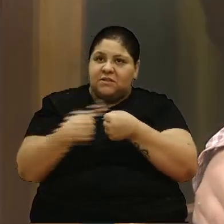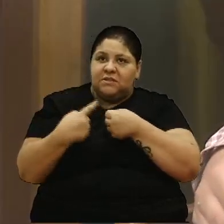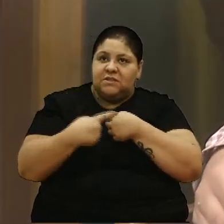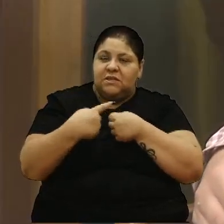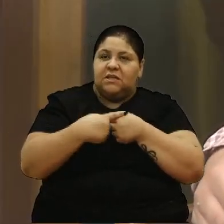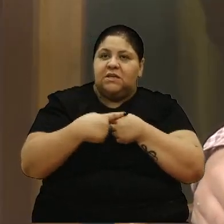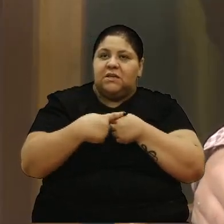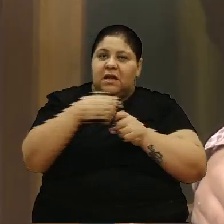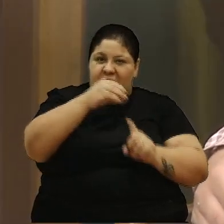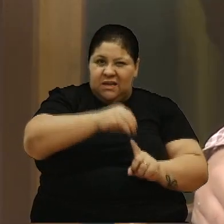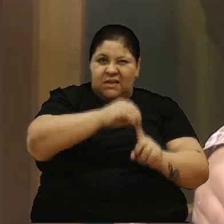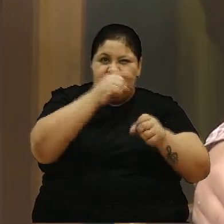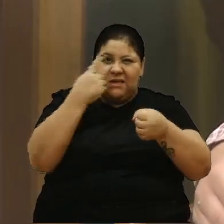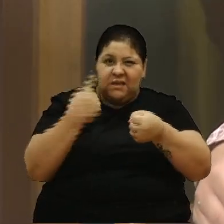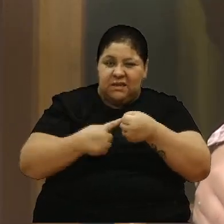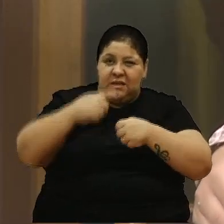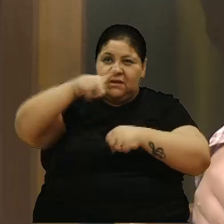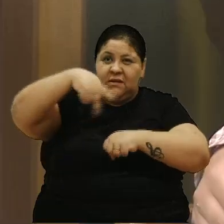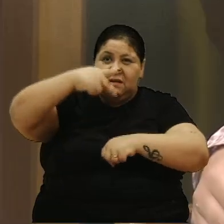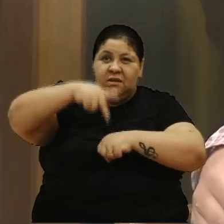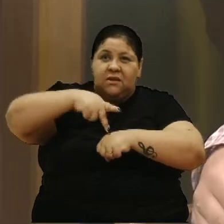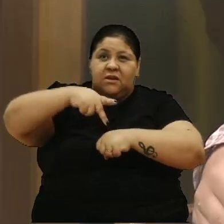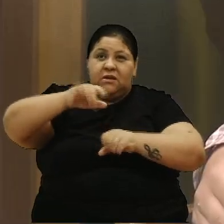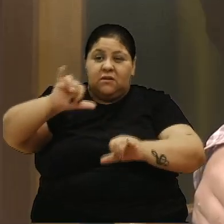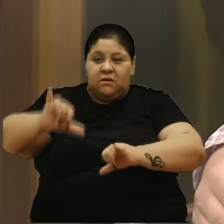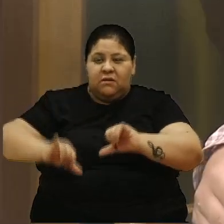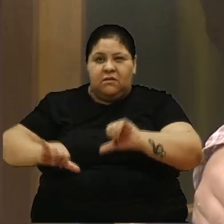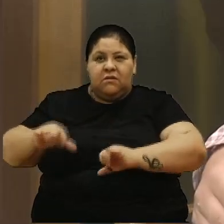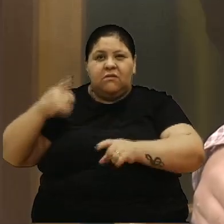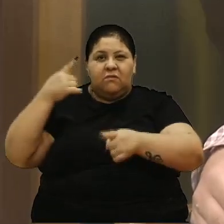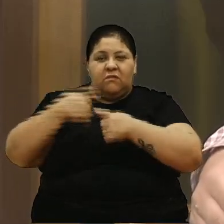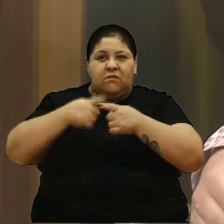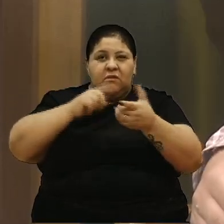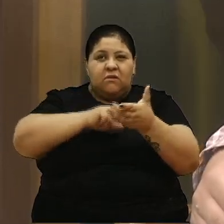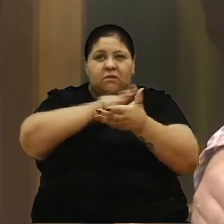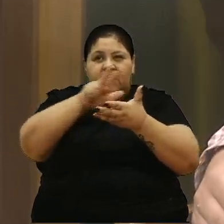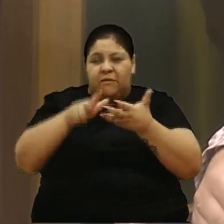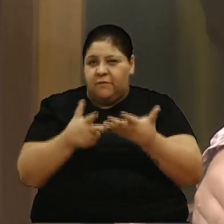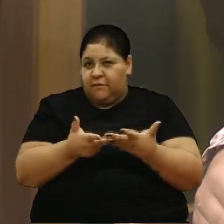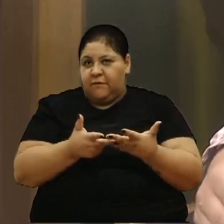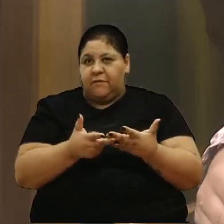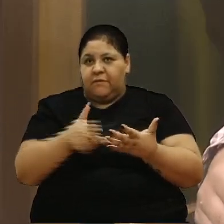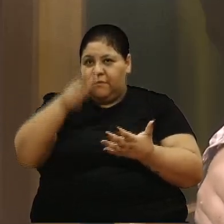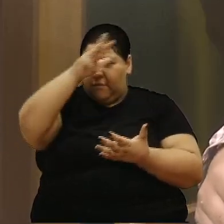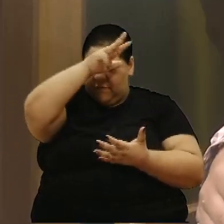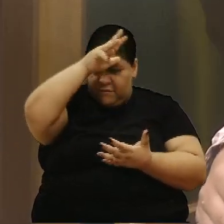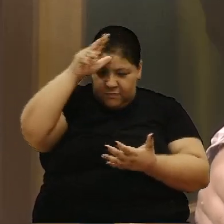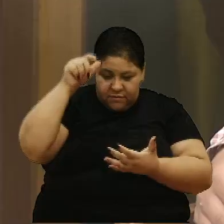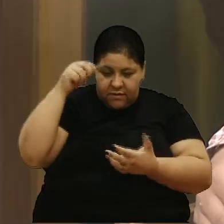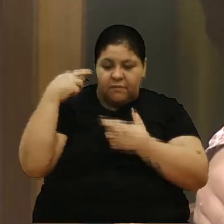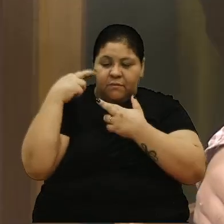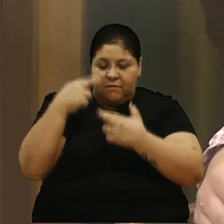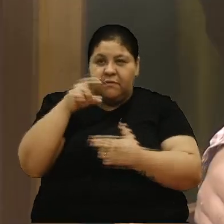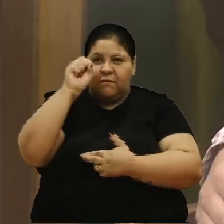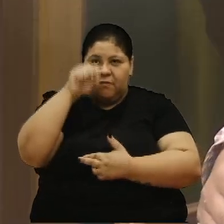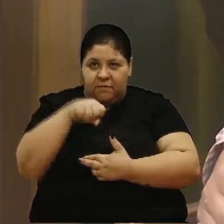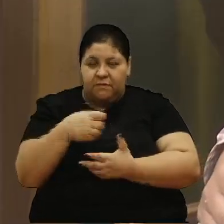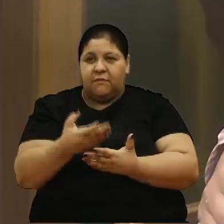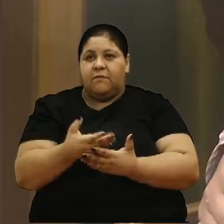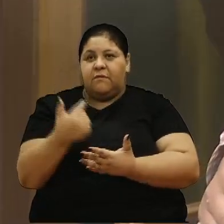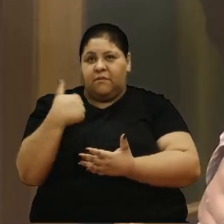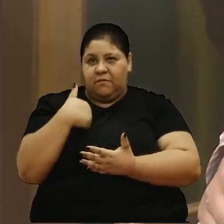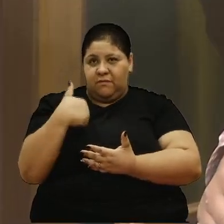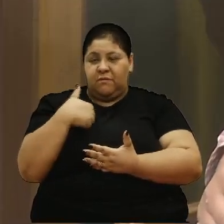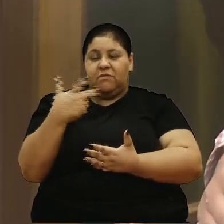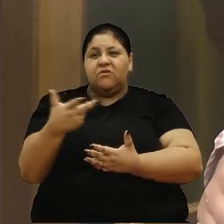capitais, as grandes metrópoles do país estão sofrendo por conta de várias competências. O município é responsável? Sim, é responsável. Eu